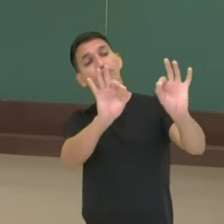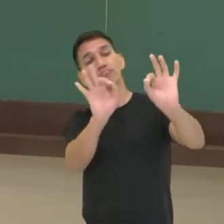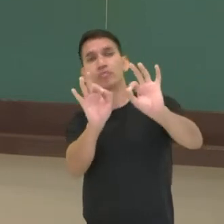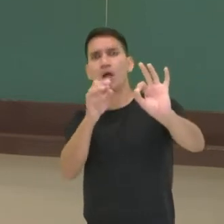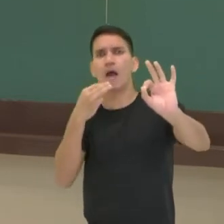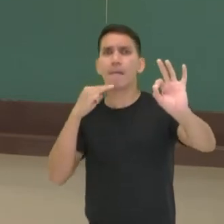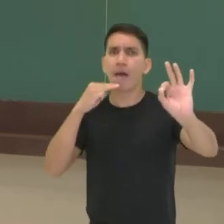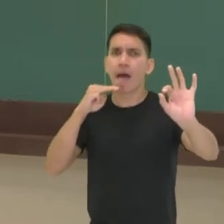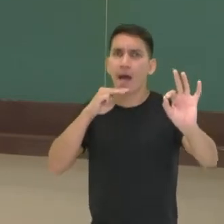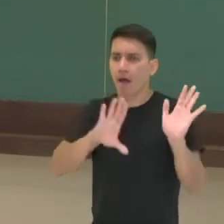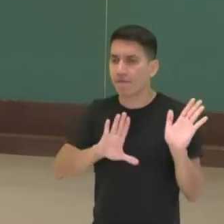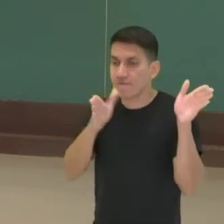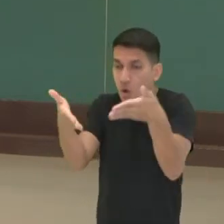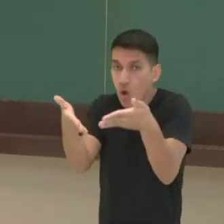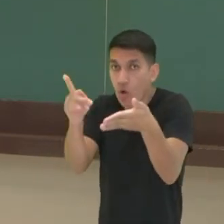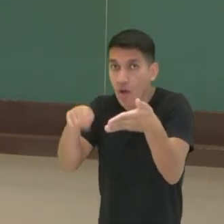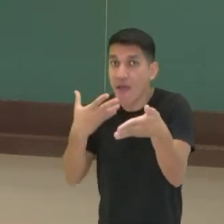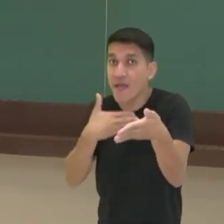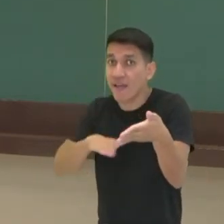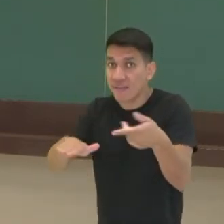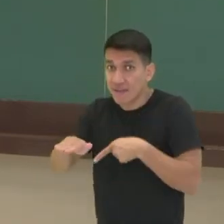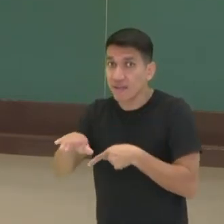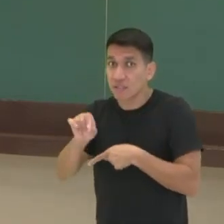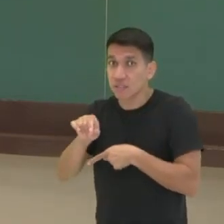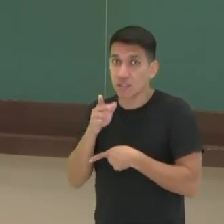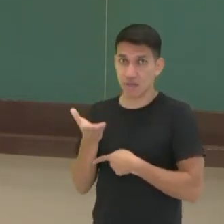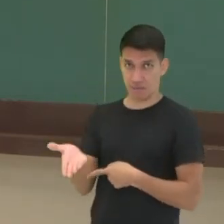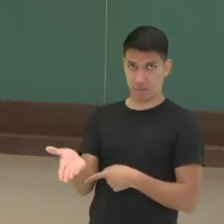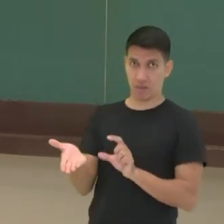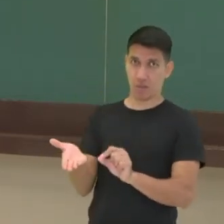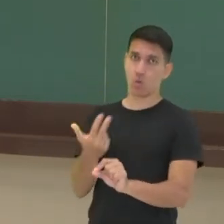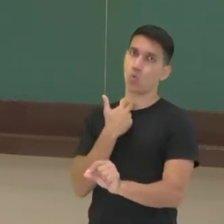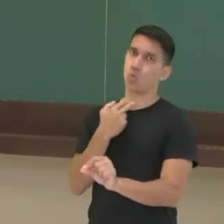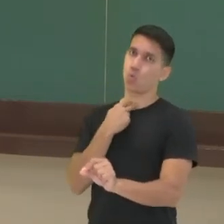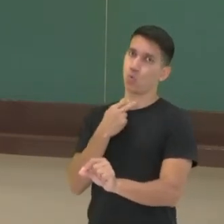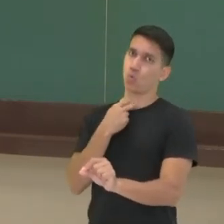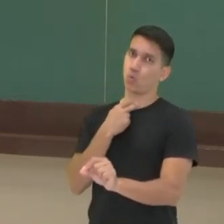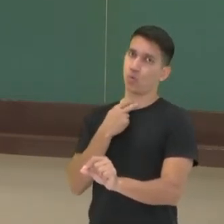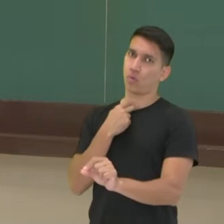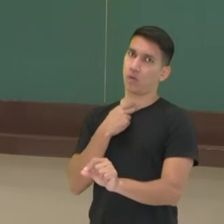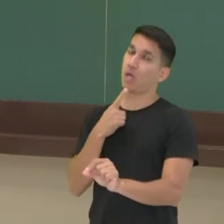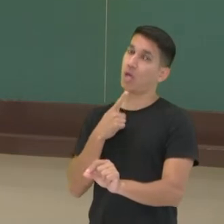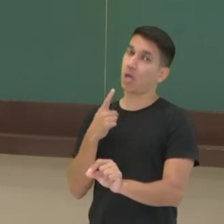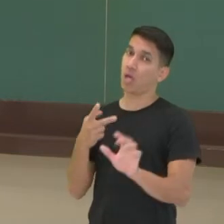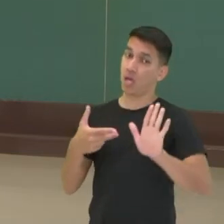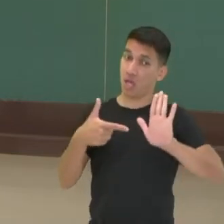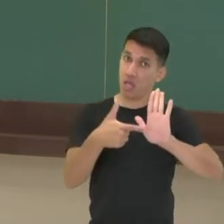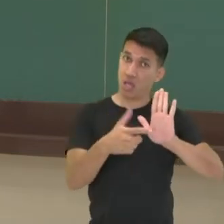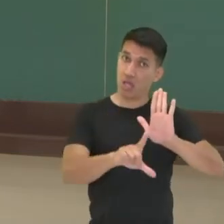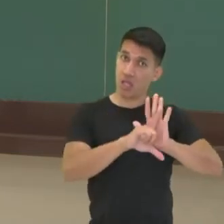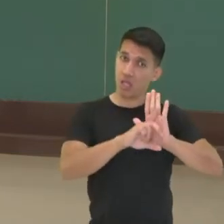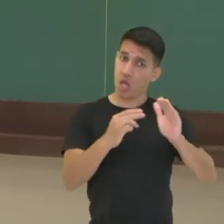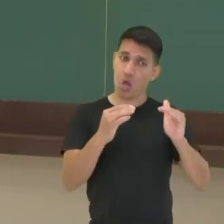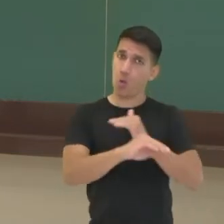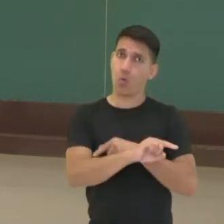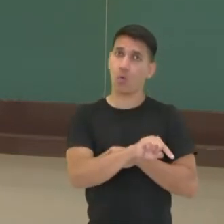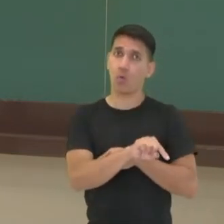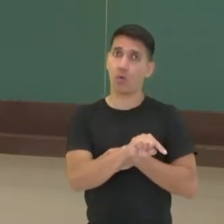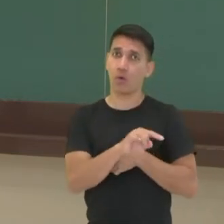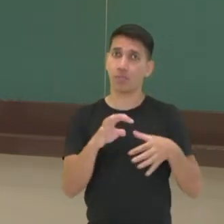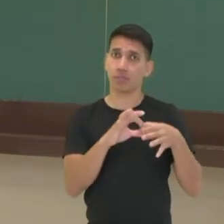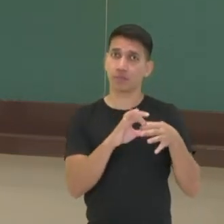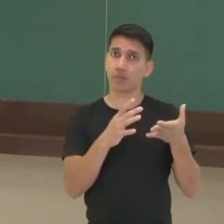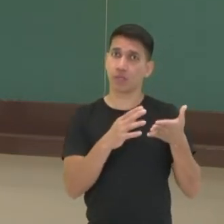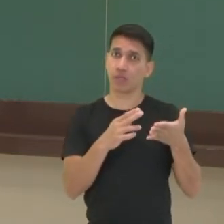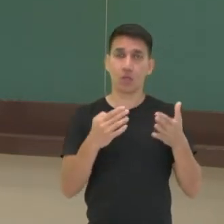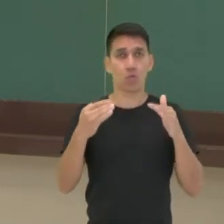direcionada às crianças, diretamente ao público infantil, não pode. É contra a lei. É contra a resolução